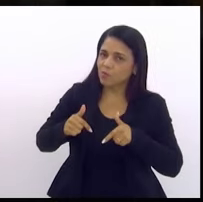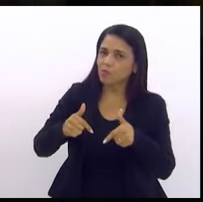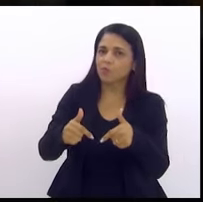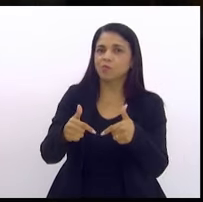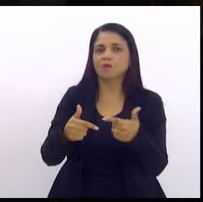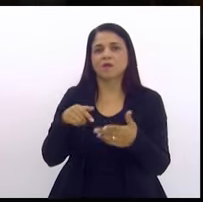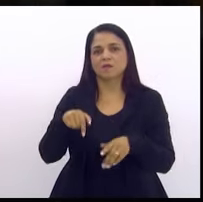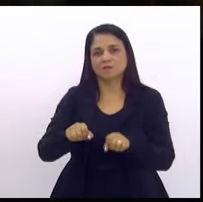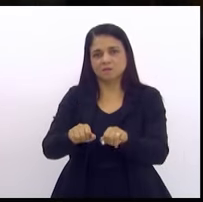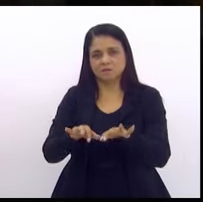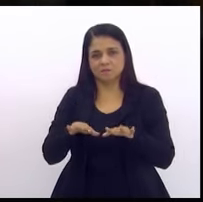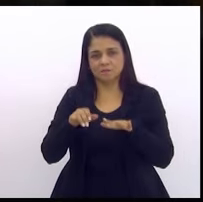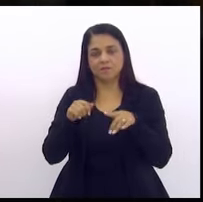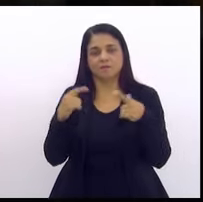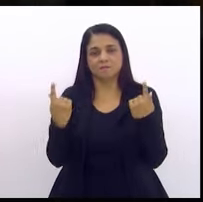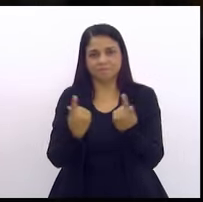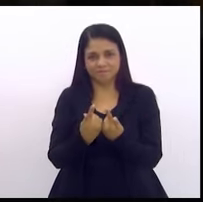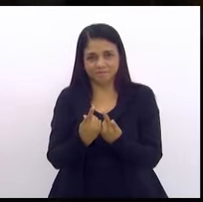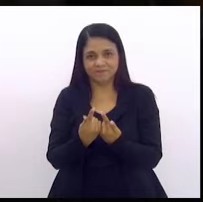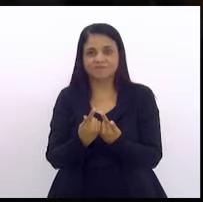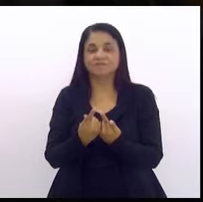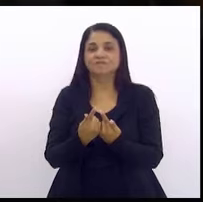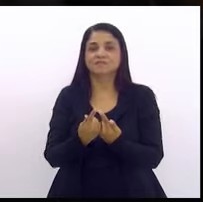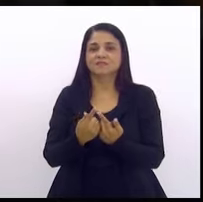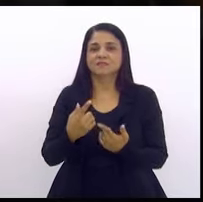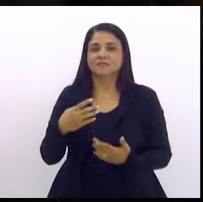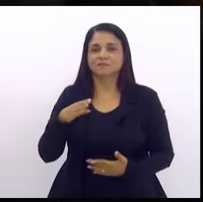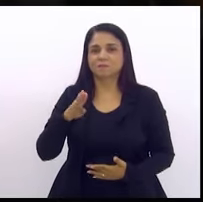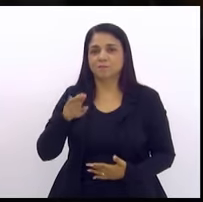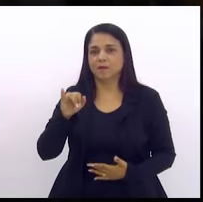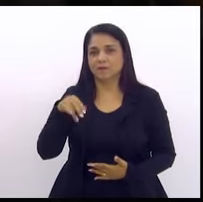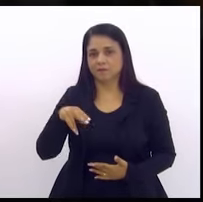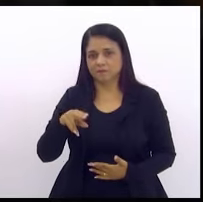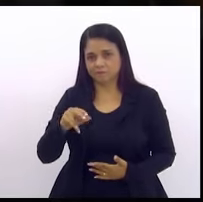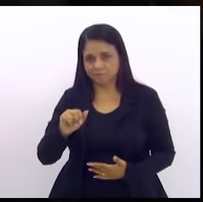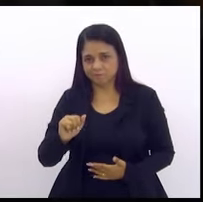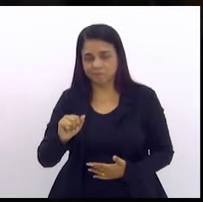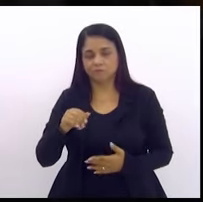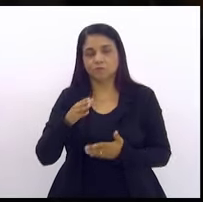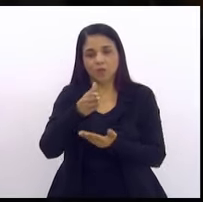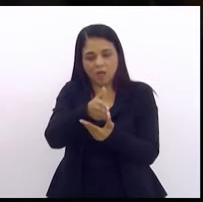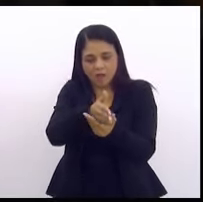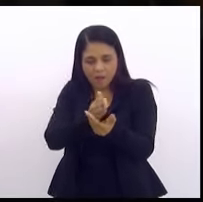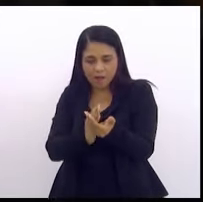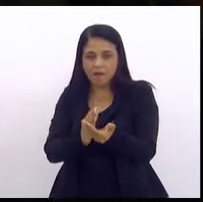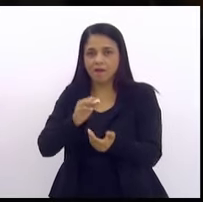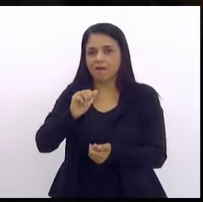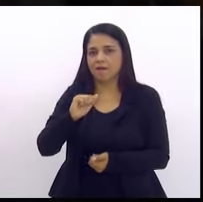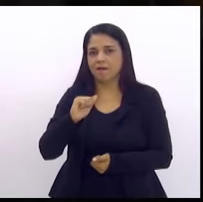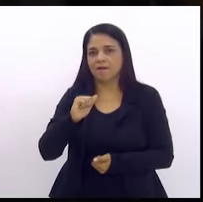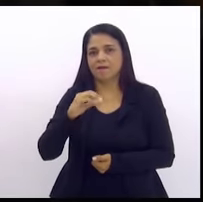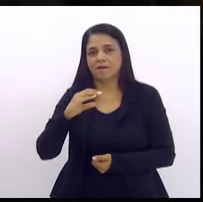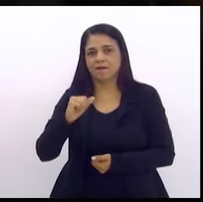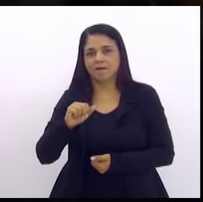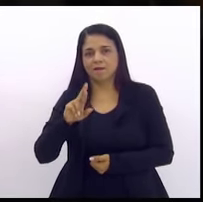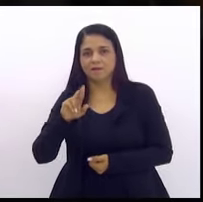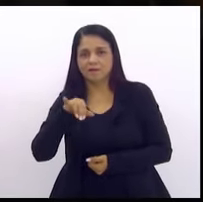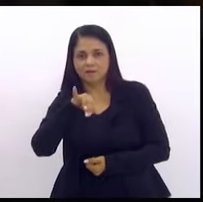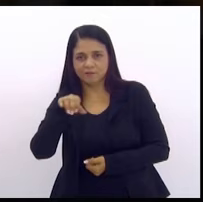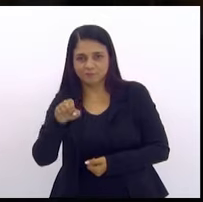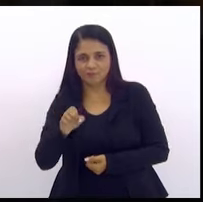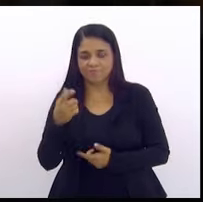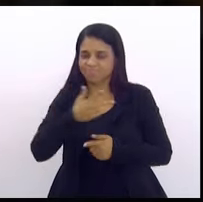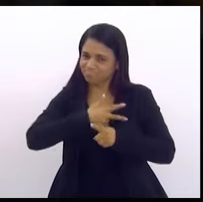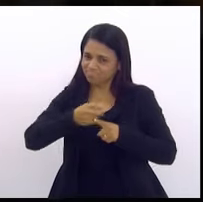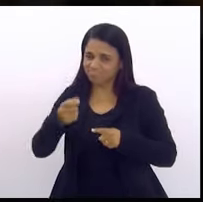aqui na Assembleia Legislativa. Então, são as baianas do acarajé, o acarajé, que saem vitoriosos hoje dessa